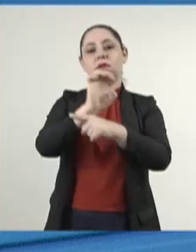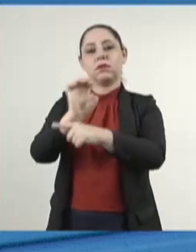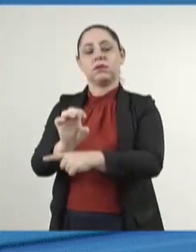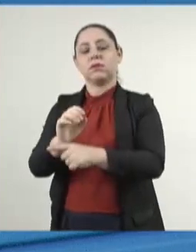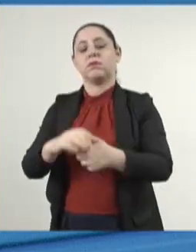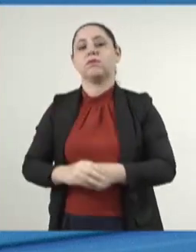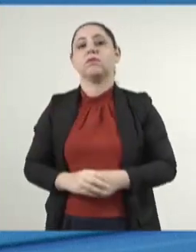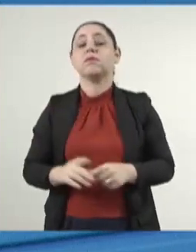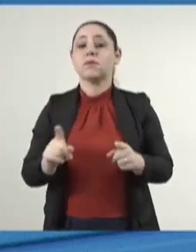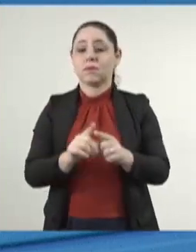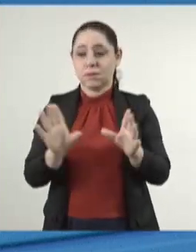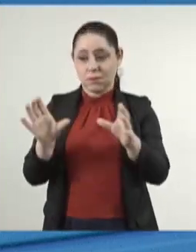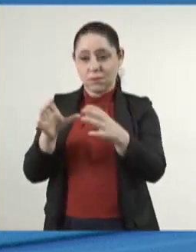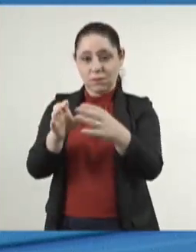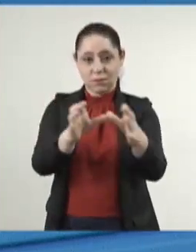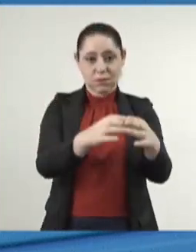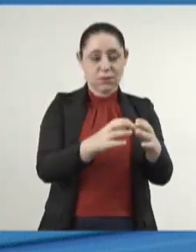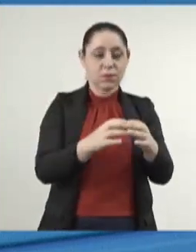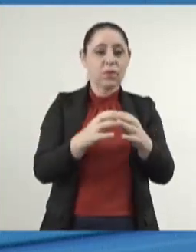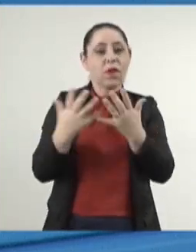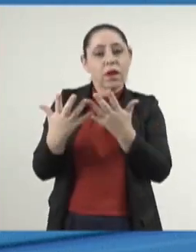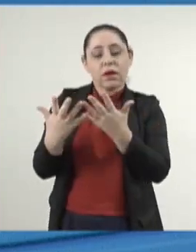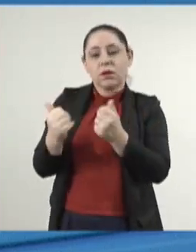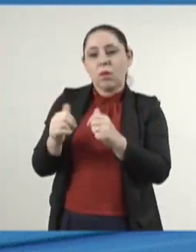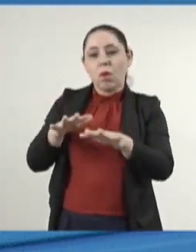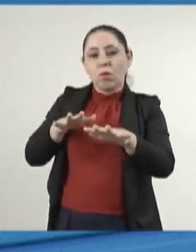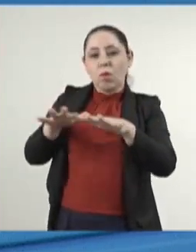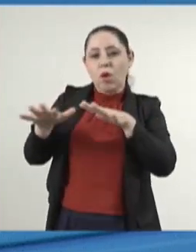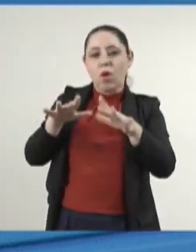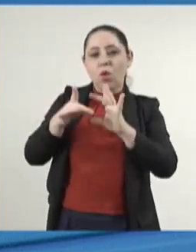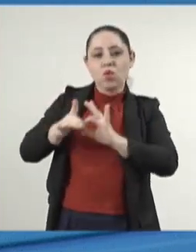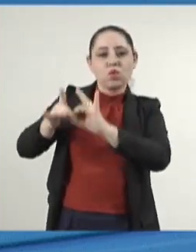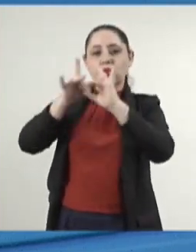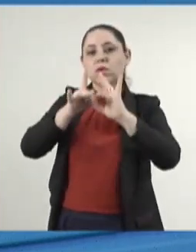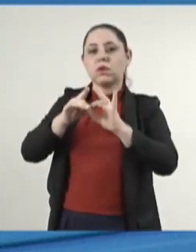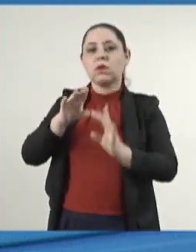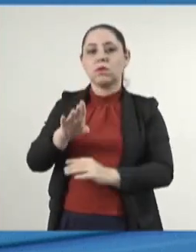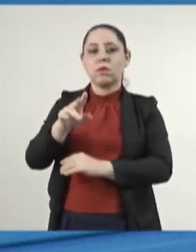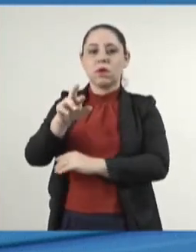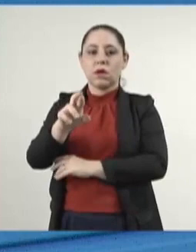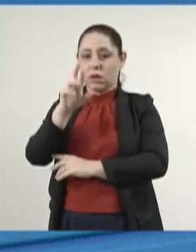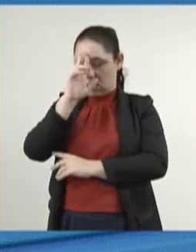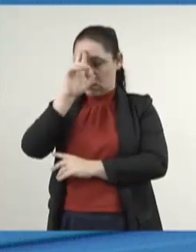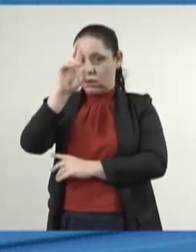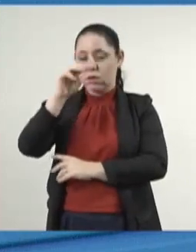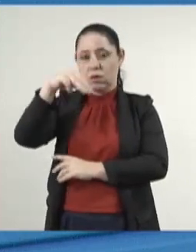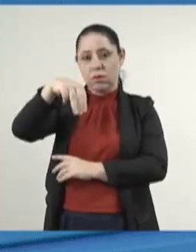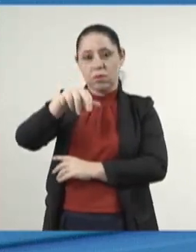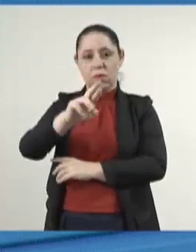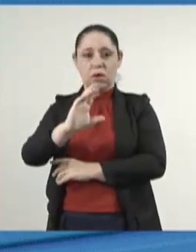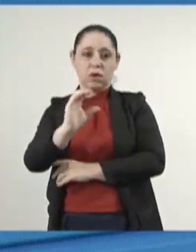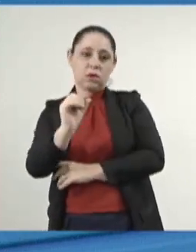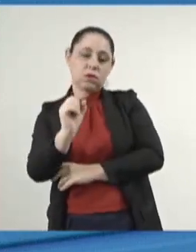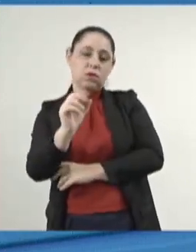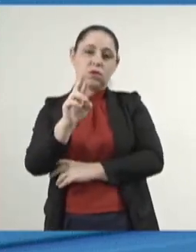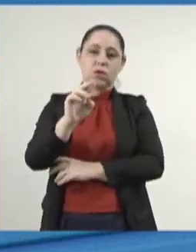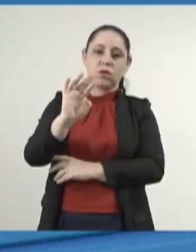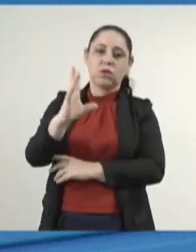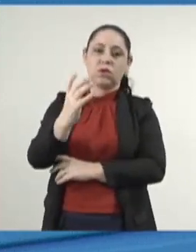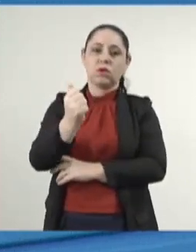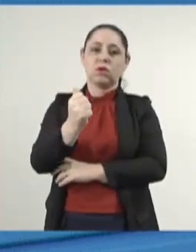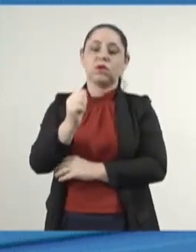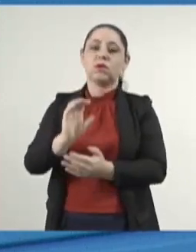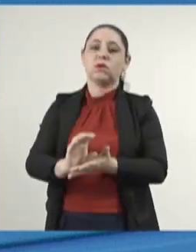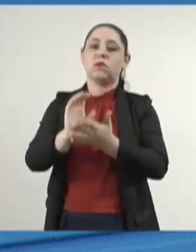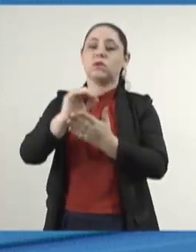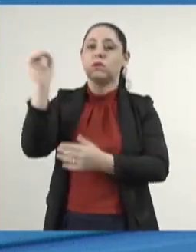orgânicas, receberam uma comitiva de agentes do Movimento União BR, lideradas por Marcos Rocha Martins Silva, da